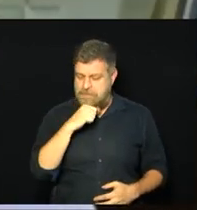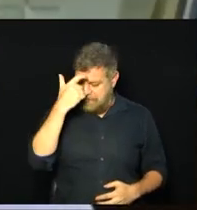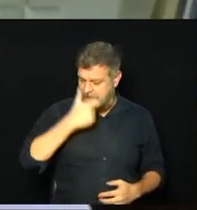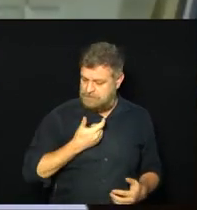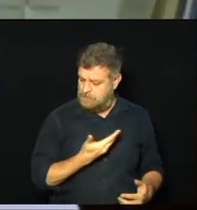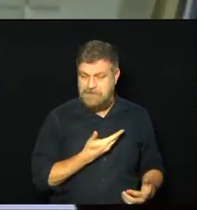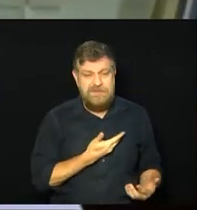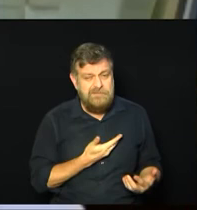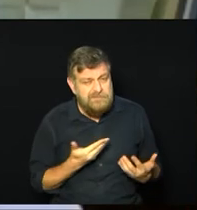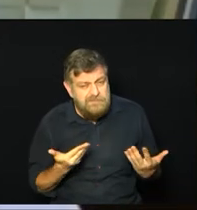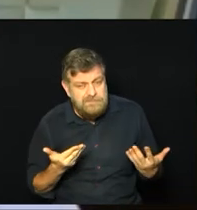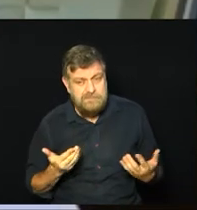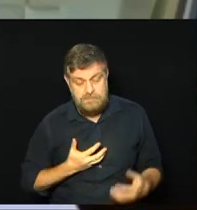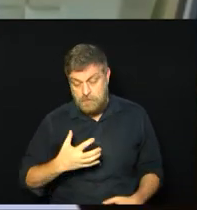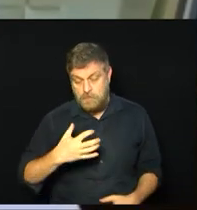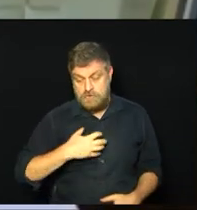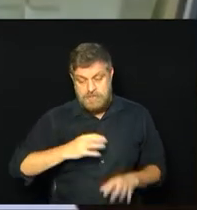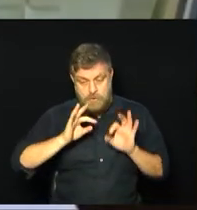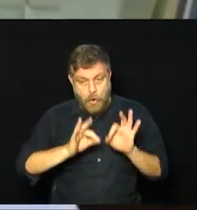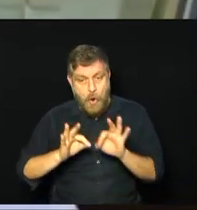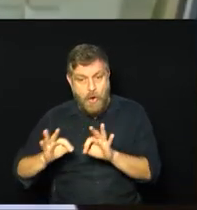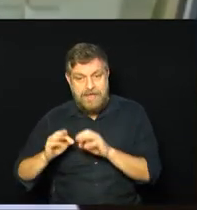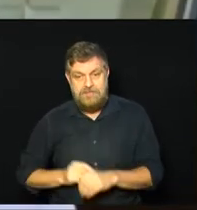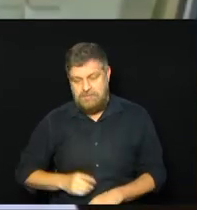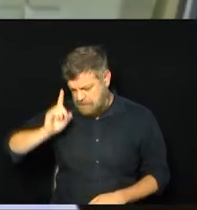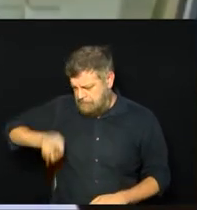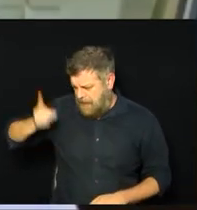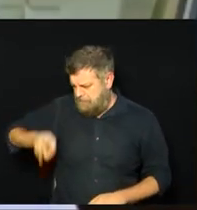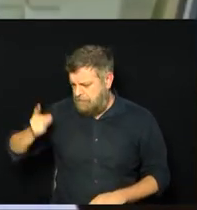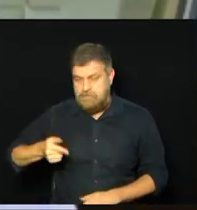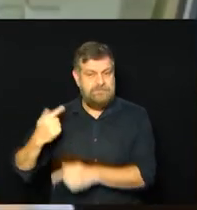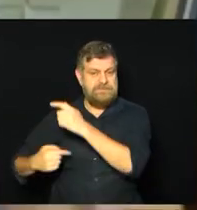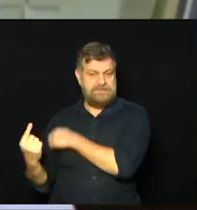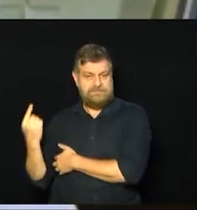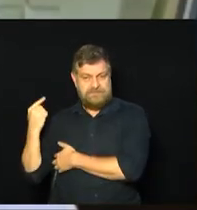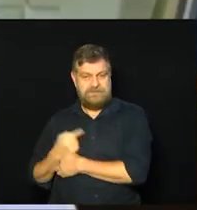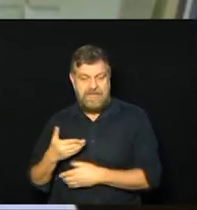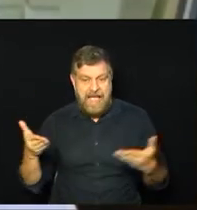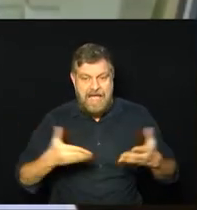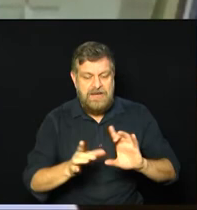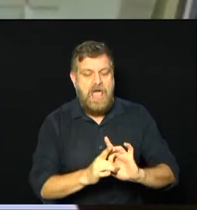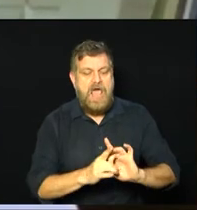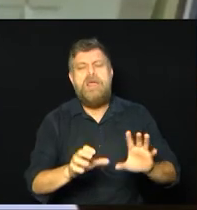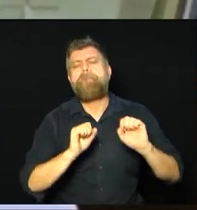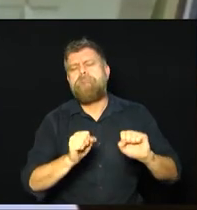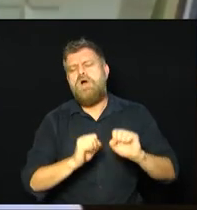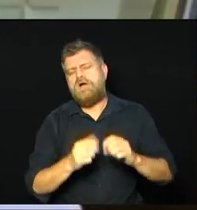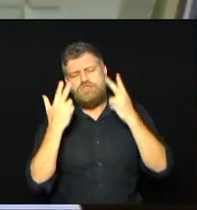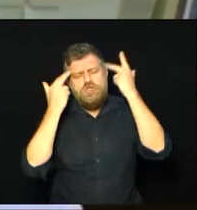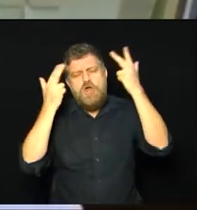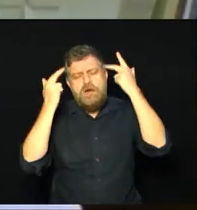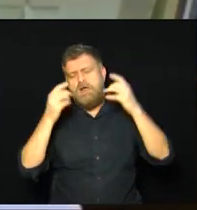né? Enfim, então o tom certo, gente, não é nem o autoritarismo da geração passada, nem a permissividade da geração atual.